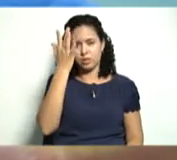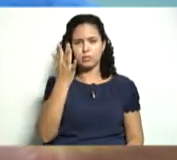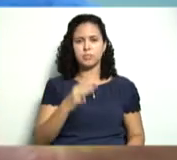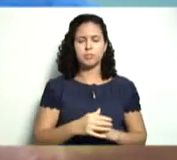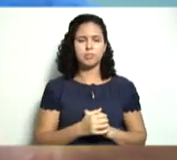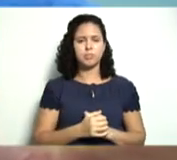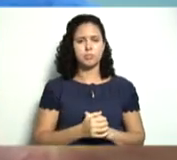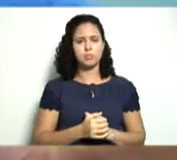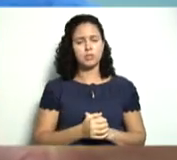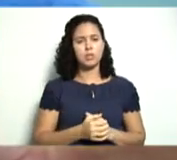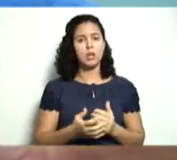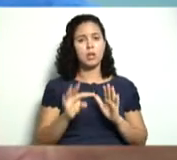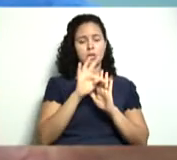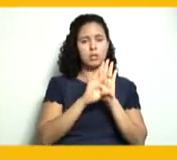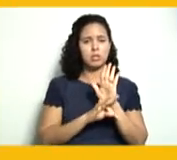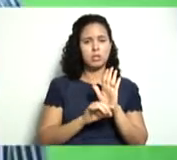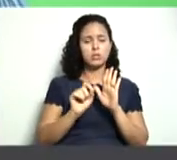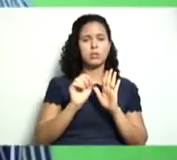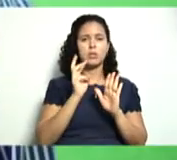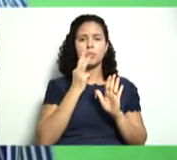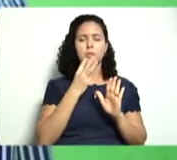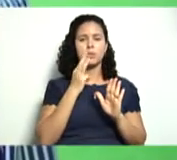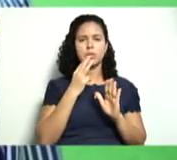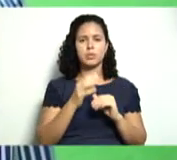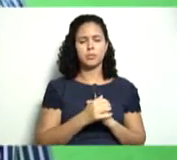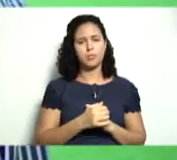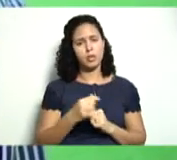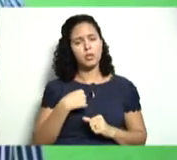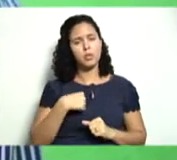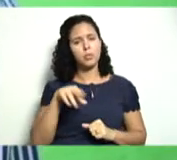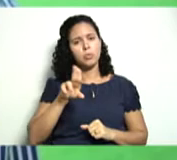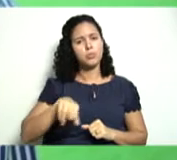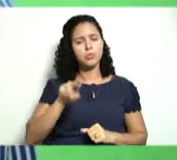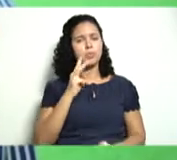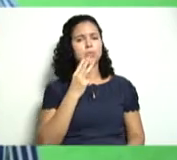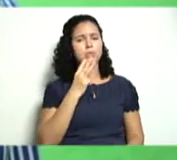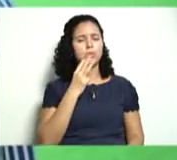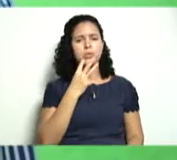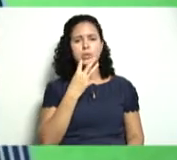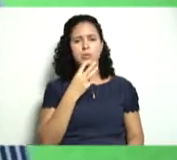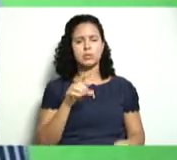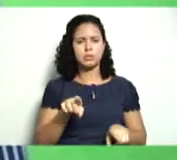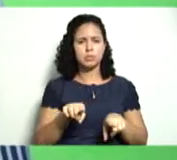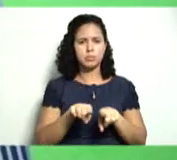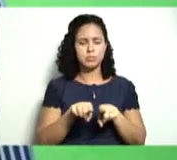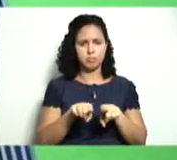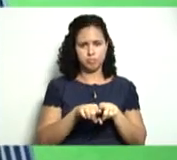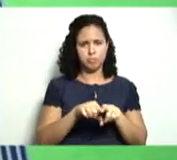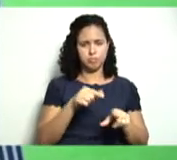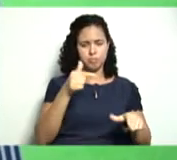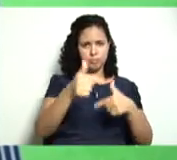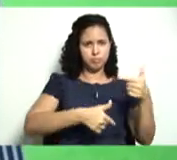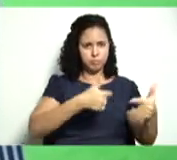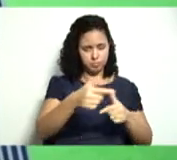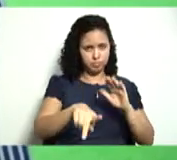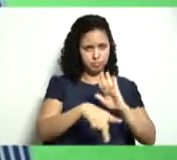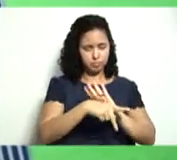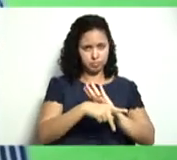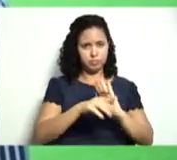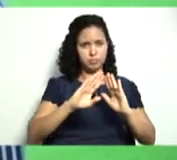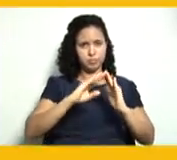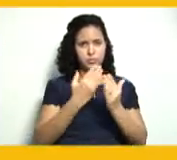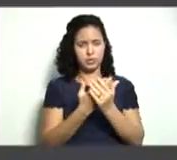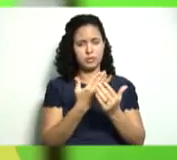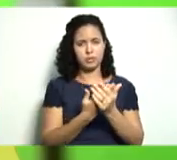por expositor de deus que utiliza o word conquistamos a hoje principalmente e nos trabalhos da escola e também no